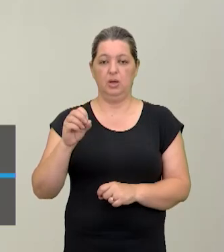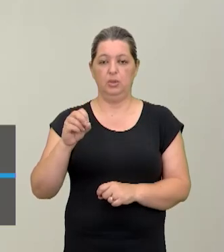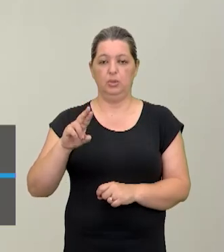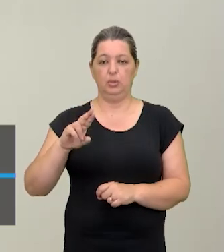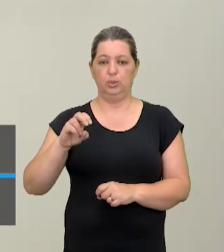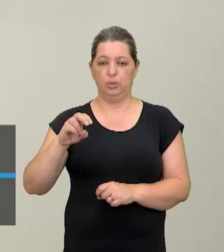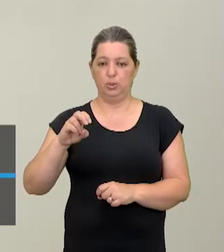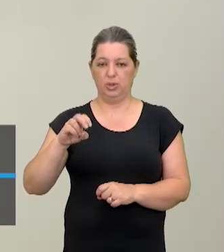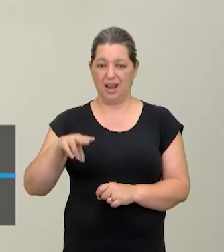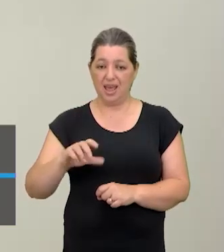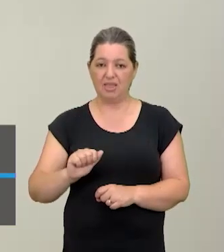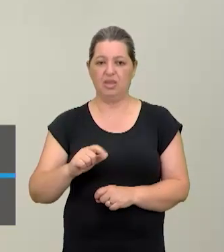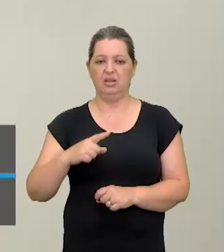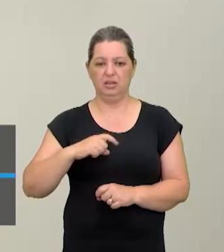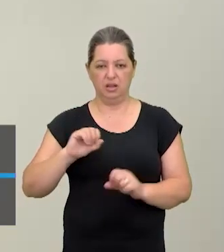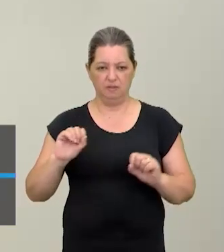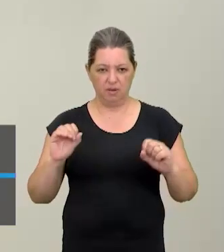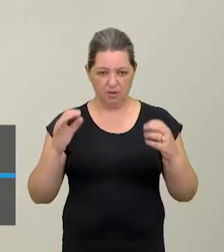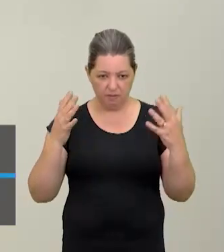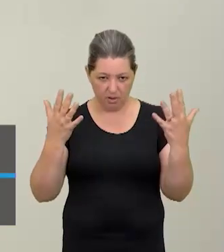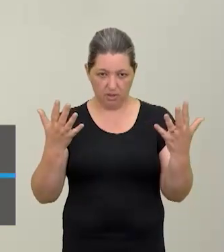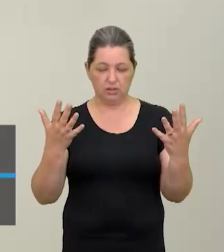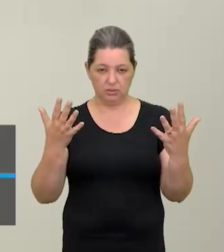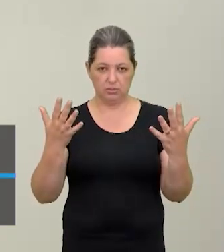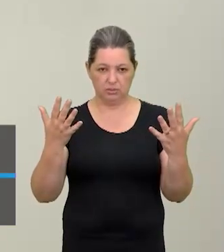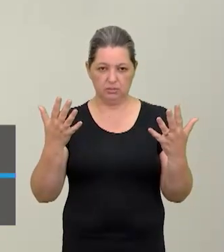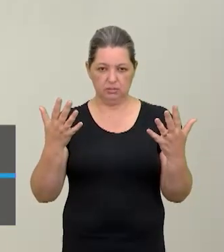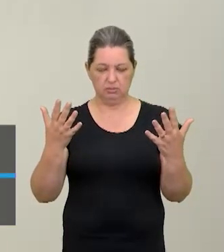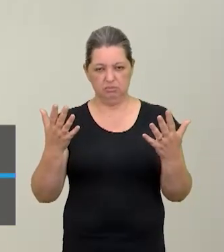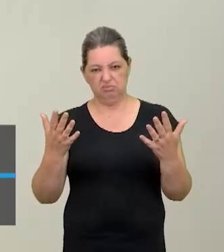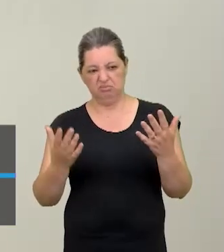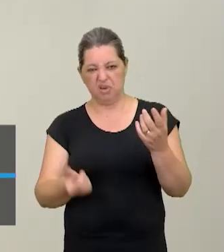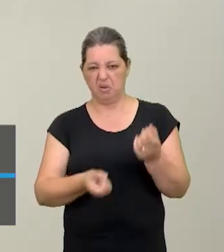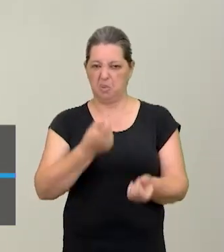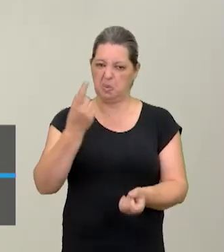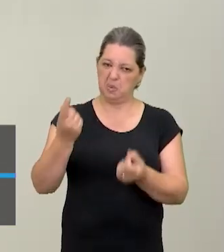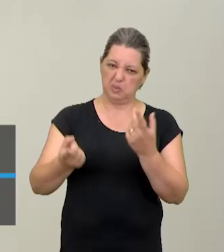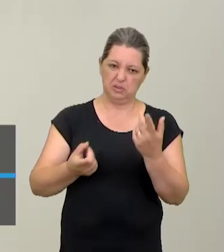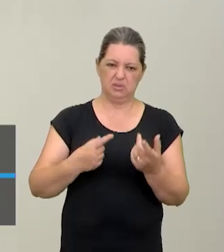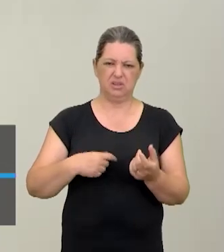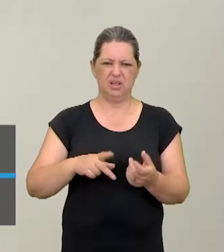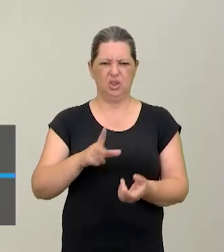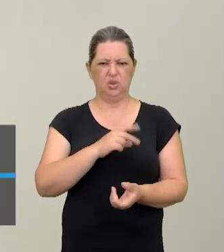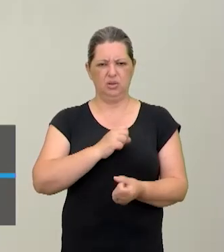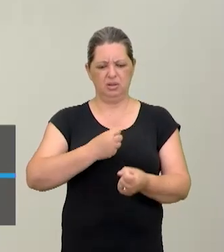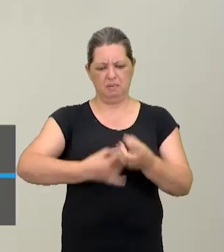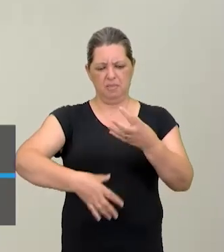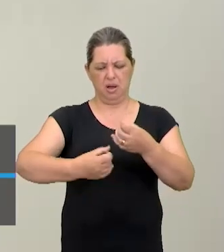falando, tivemos alguns eventos. Nossa, bastante gente, hein?